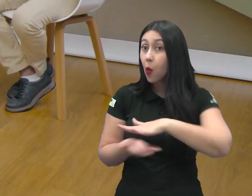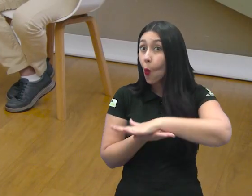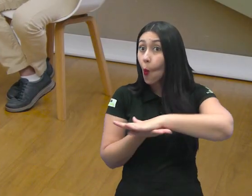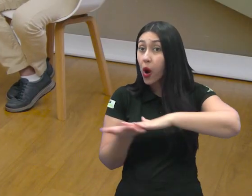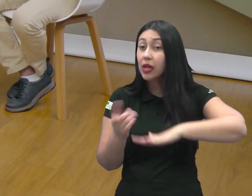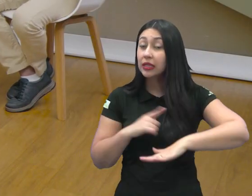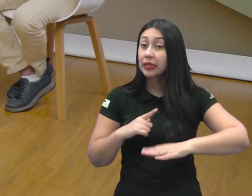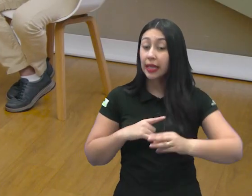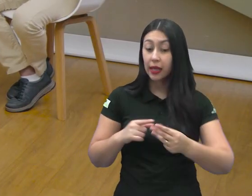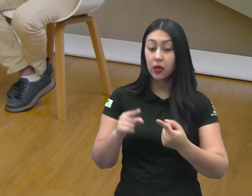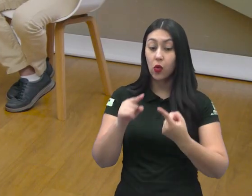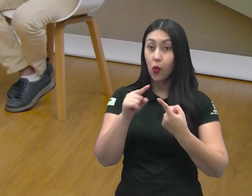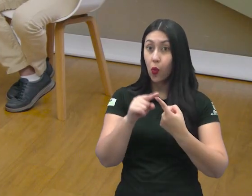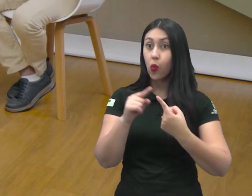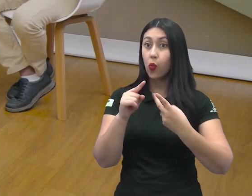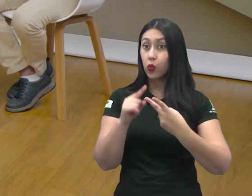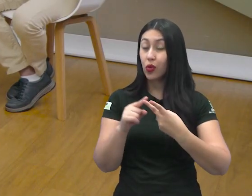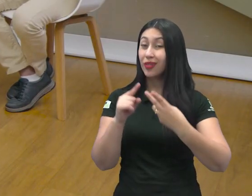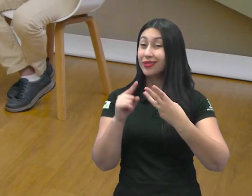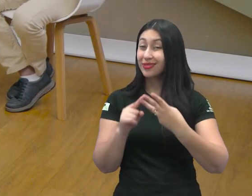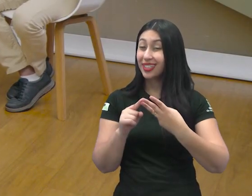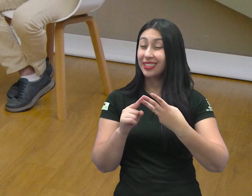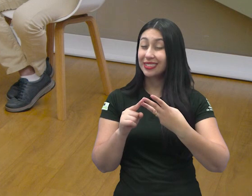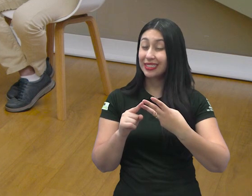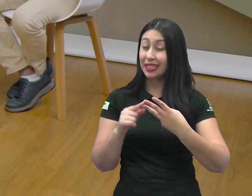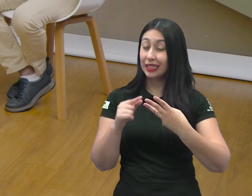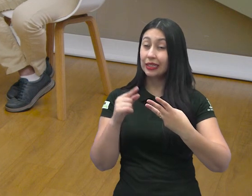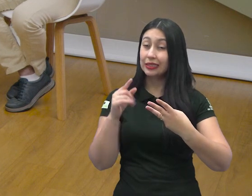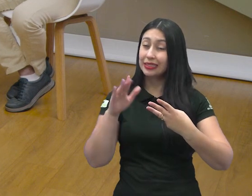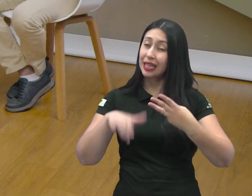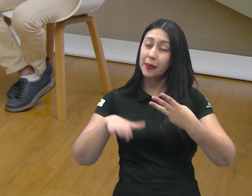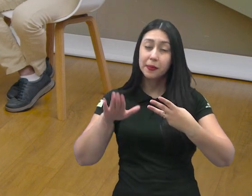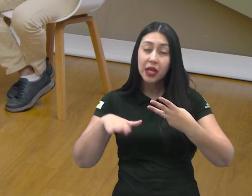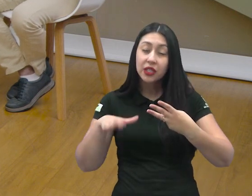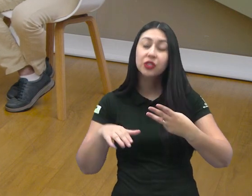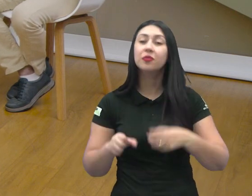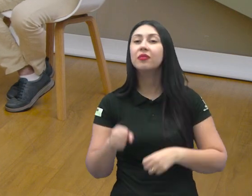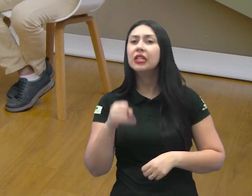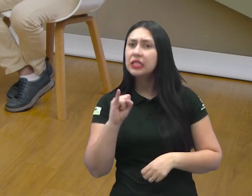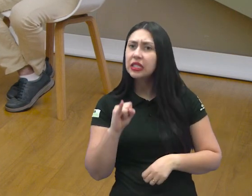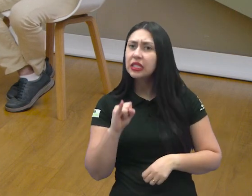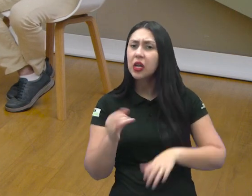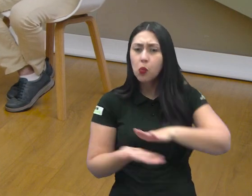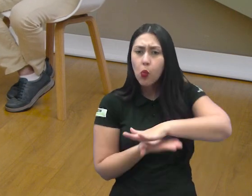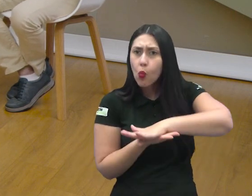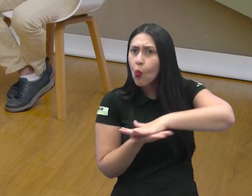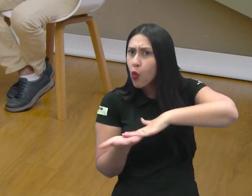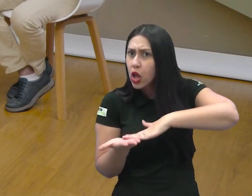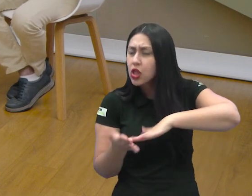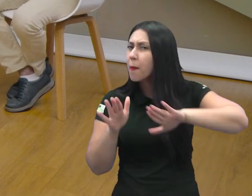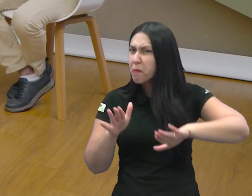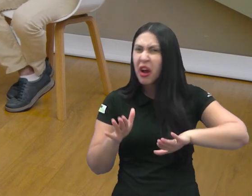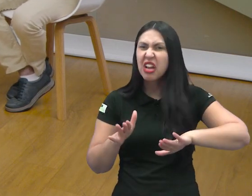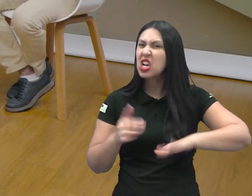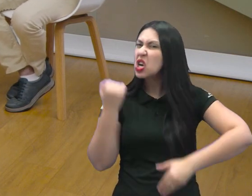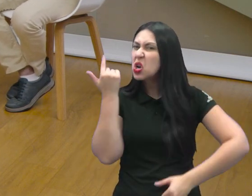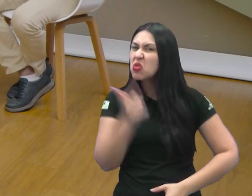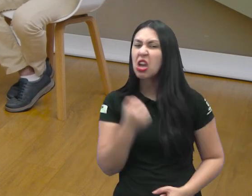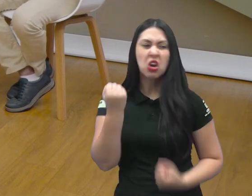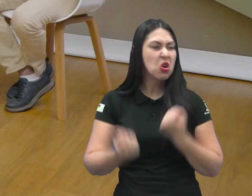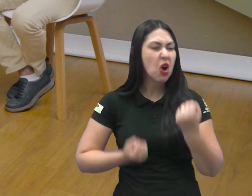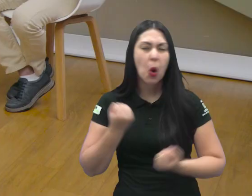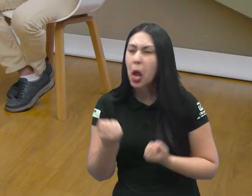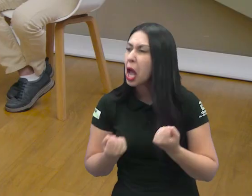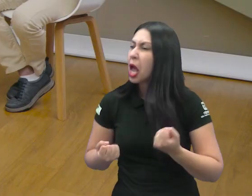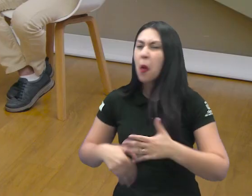grau 2, grau 3, depende muito. Se o pé plano é funcional, se o moleque corre, joga bola, faz tudo,